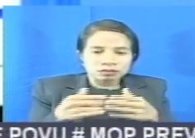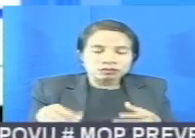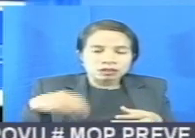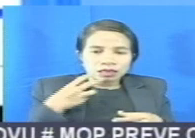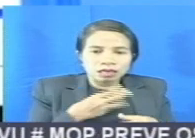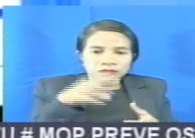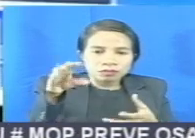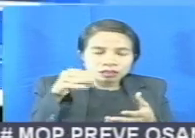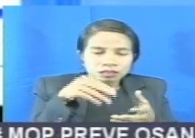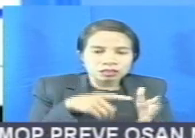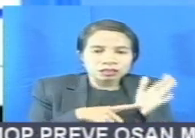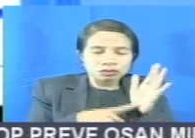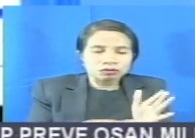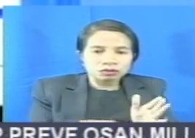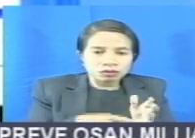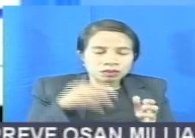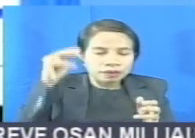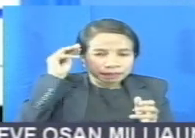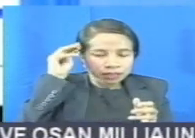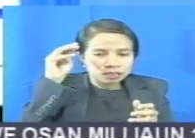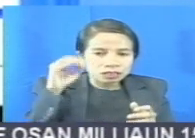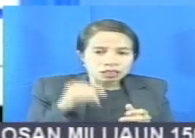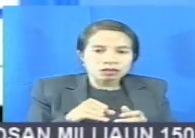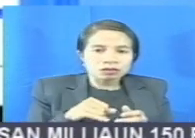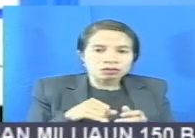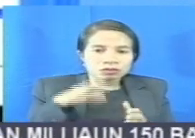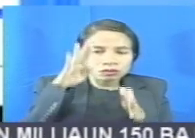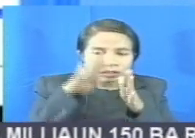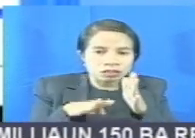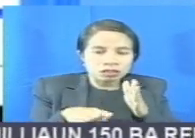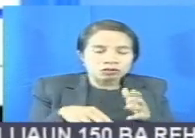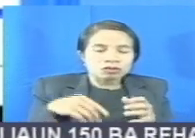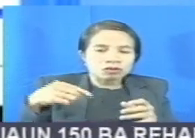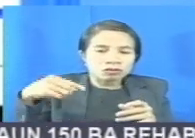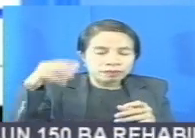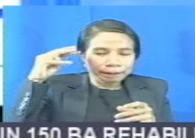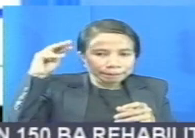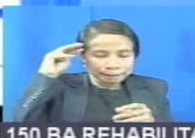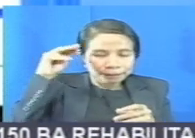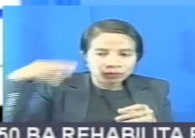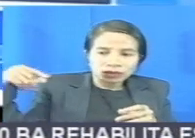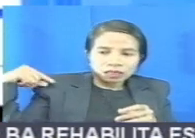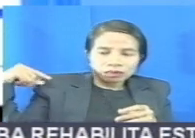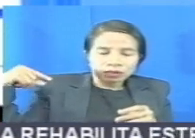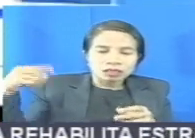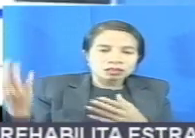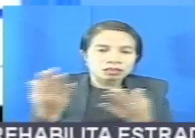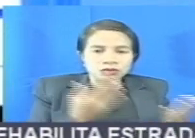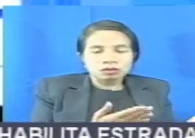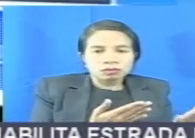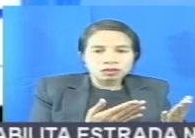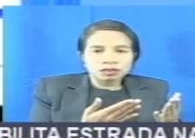não ba excelência ministro do interior mesmo tempo a ser primeiro ministro no gabinete espero que tenha para que se lori ba